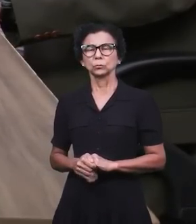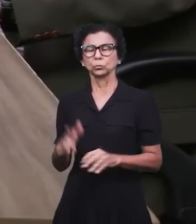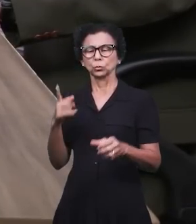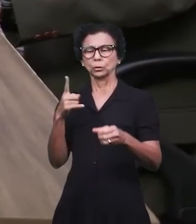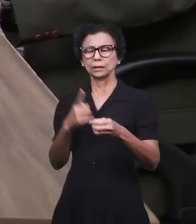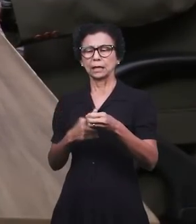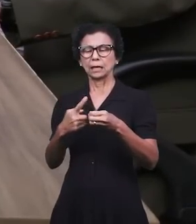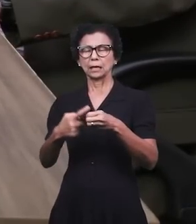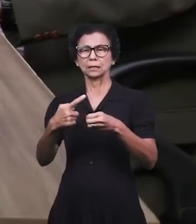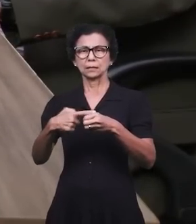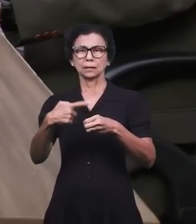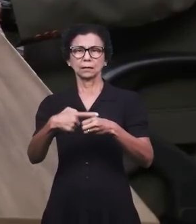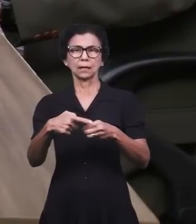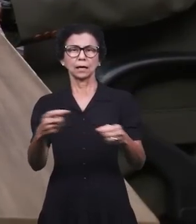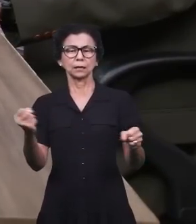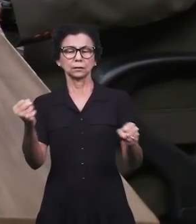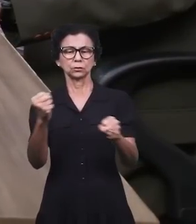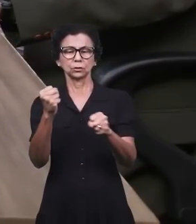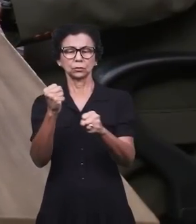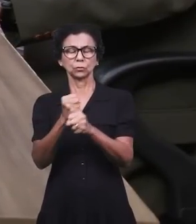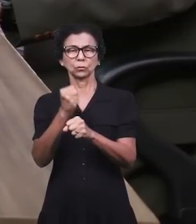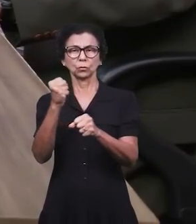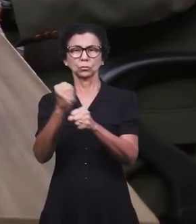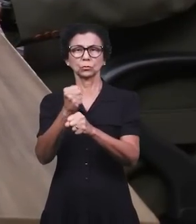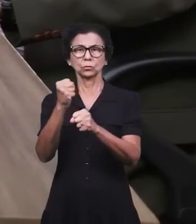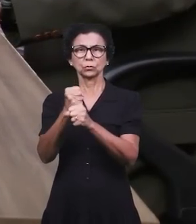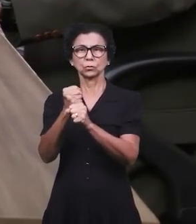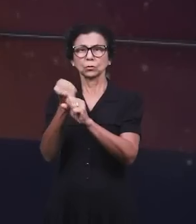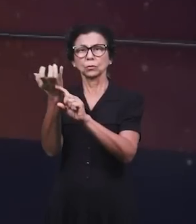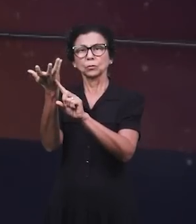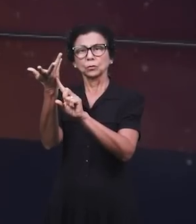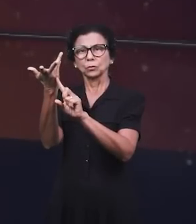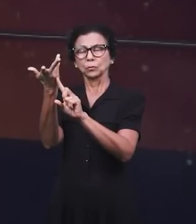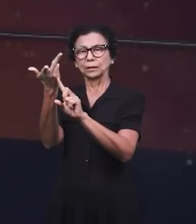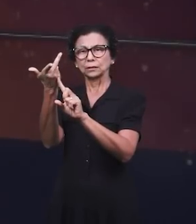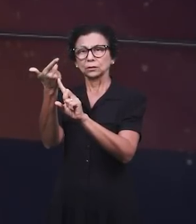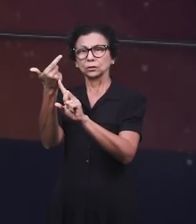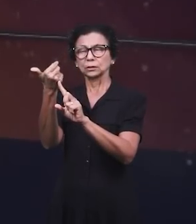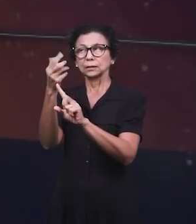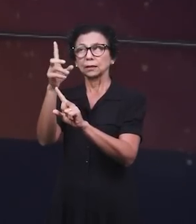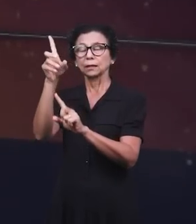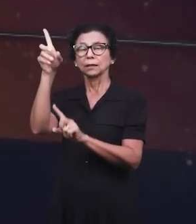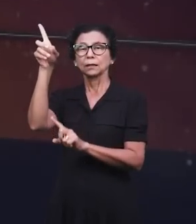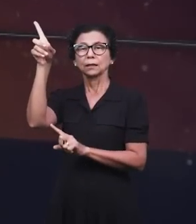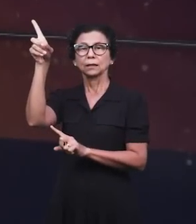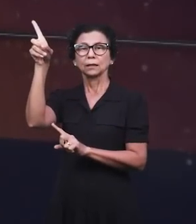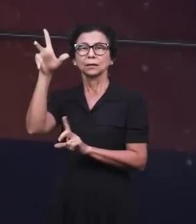o artífice e construtor é Deus. Então, Deus é quem